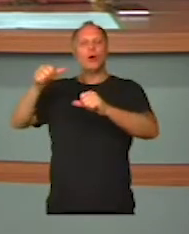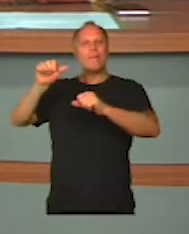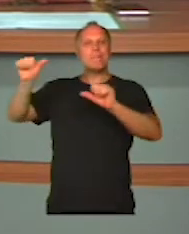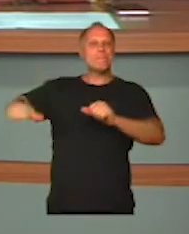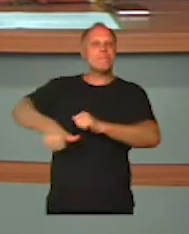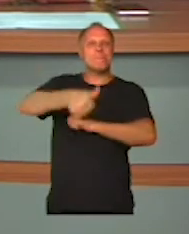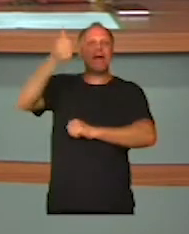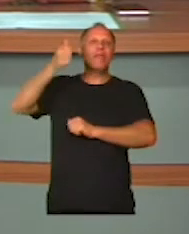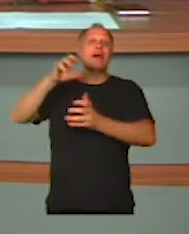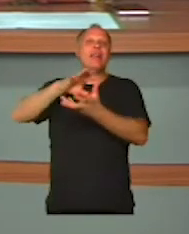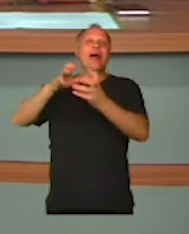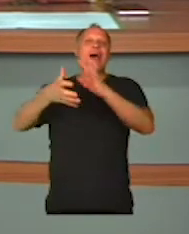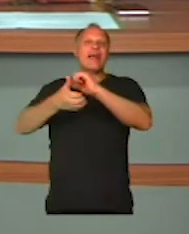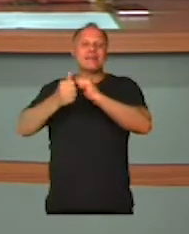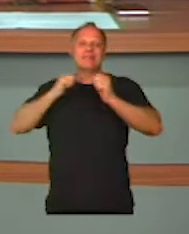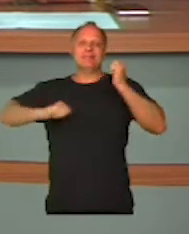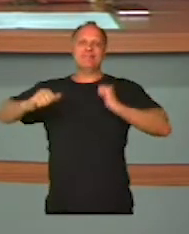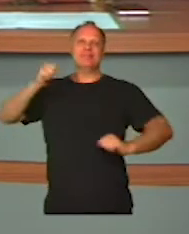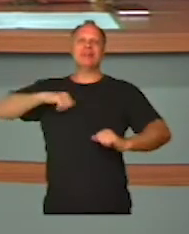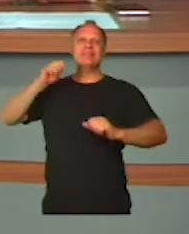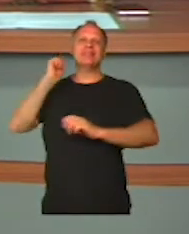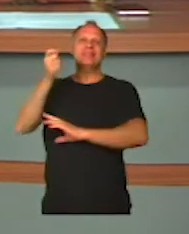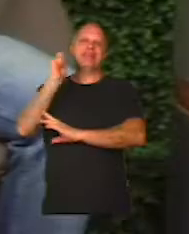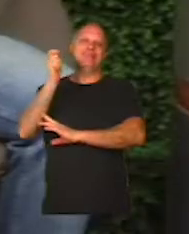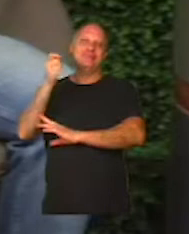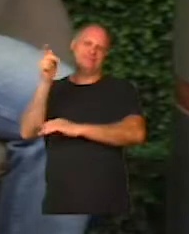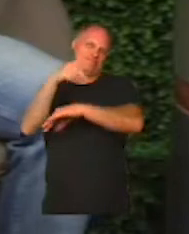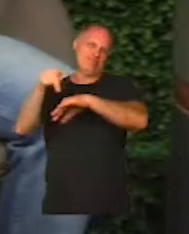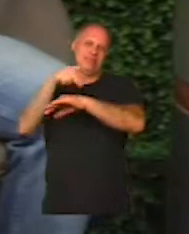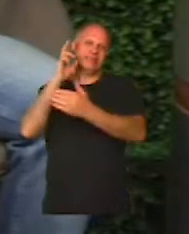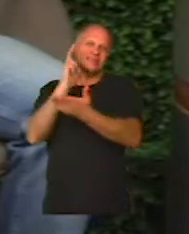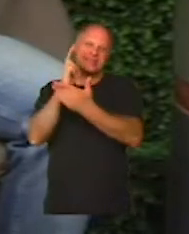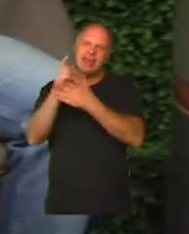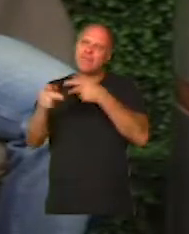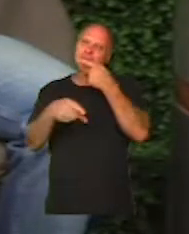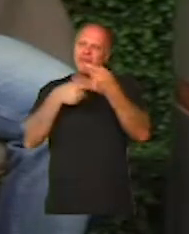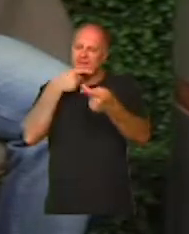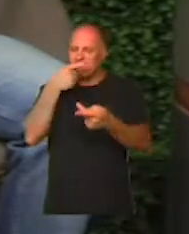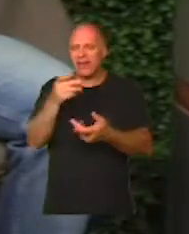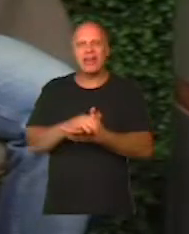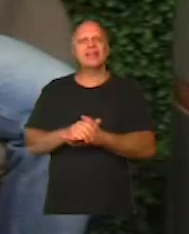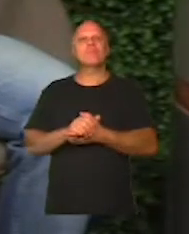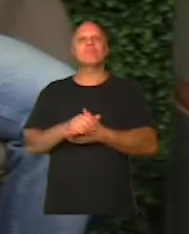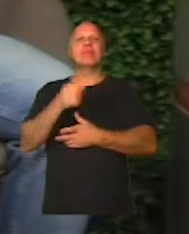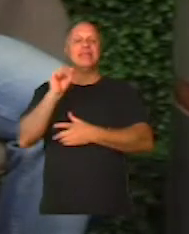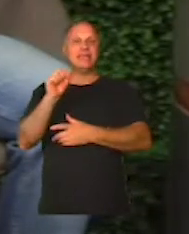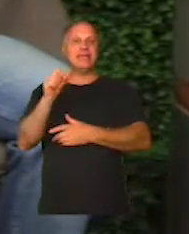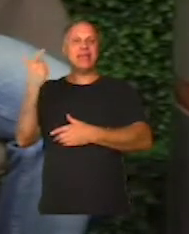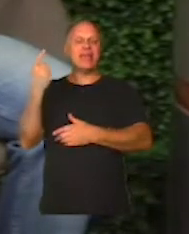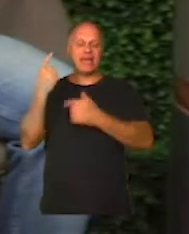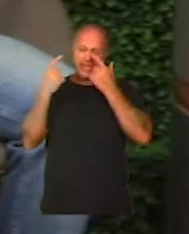melhores atrizes da Argentina. E ela sempre comenta, ou comentava, porque eu não sei se faleceu ou não, que ela